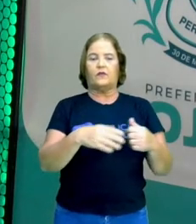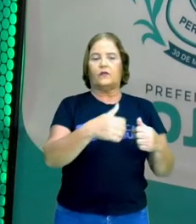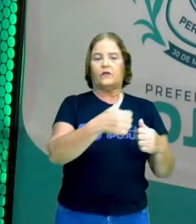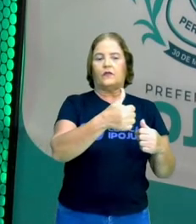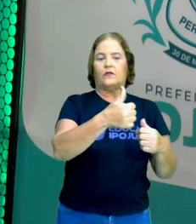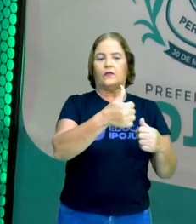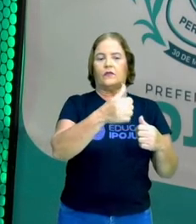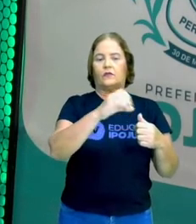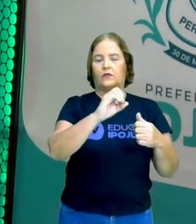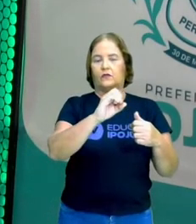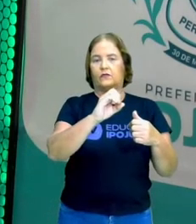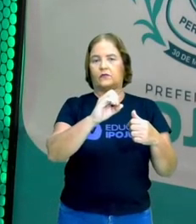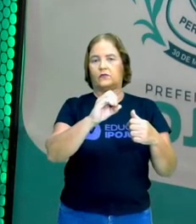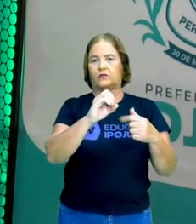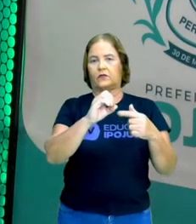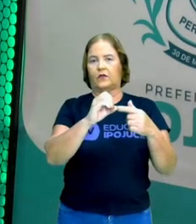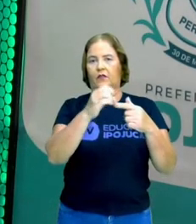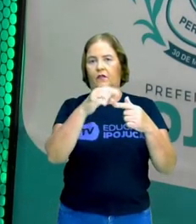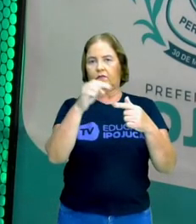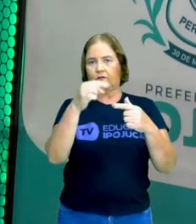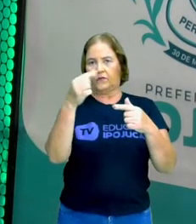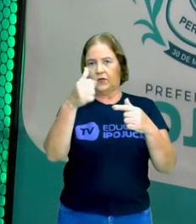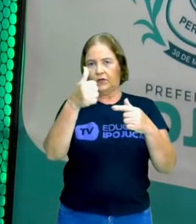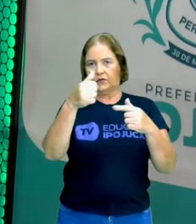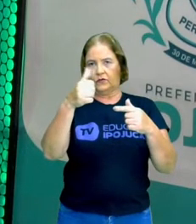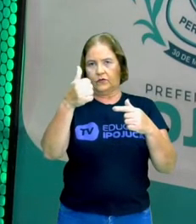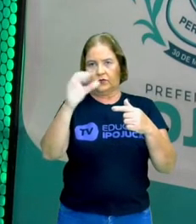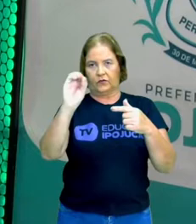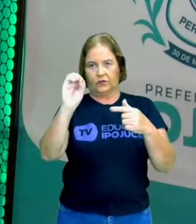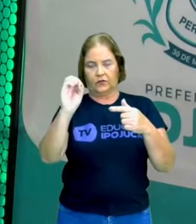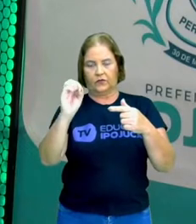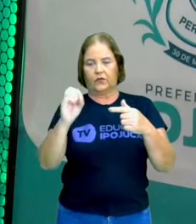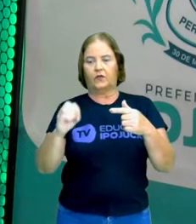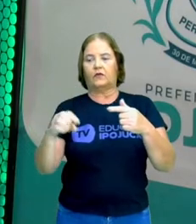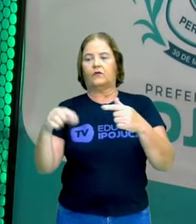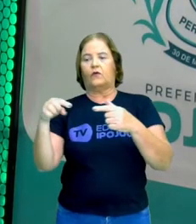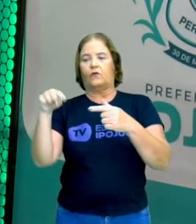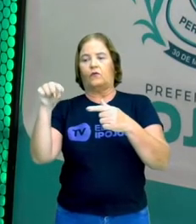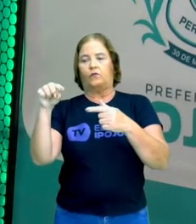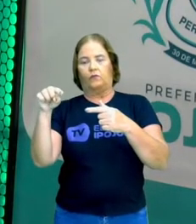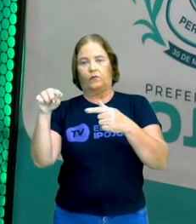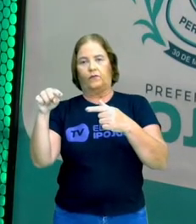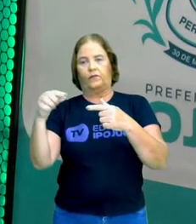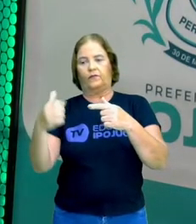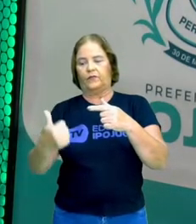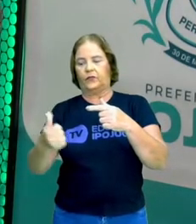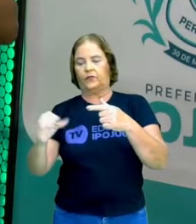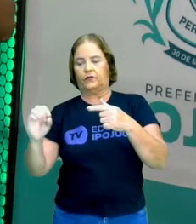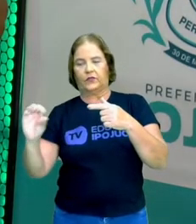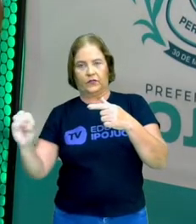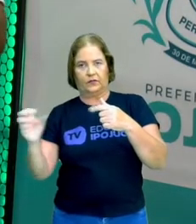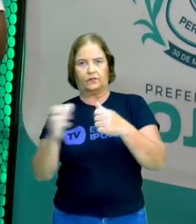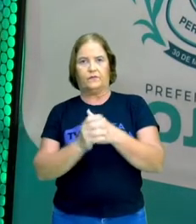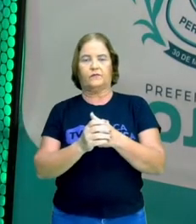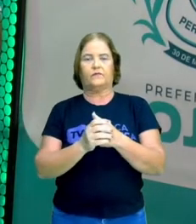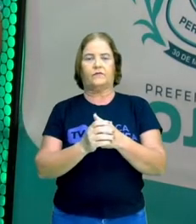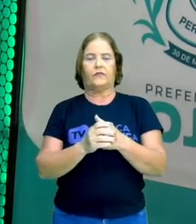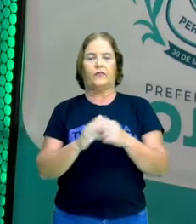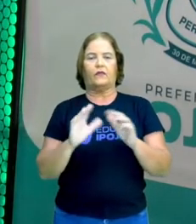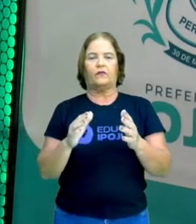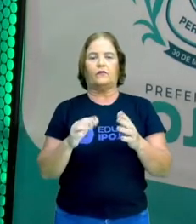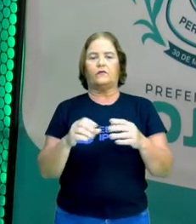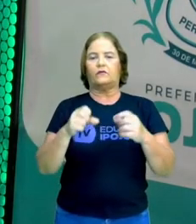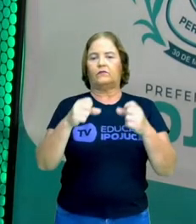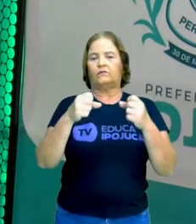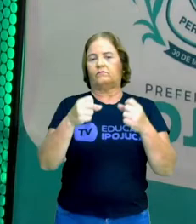100. 10 elevado a menos 3, o padrão é o mesmo. Vamos transformar agora em números